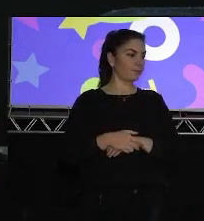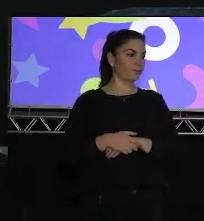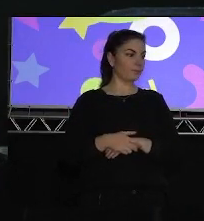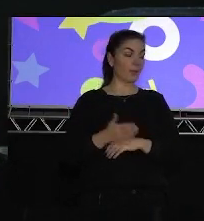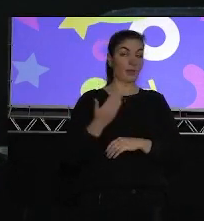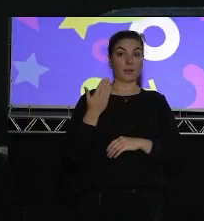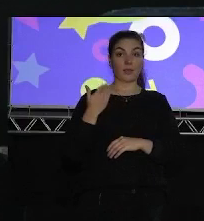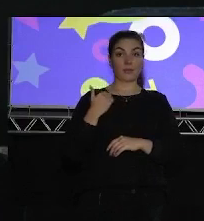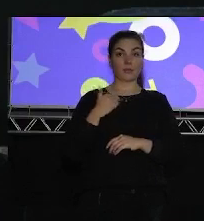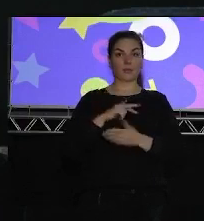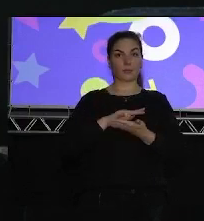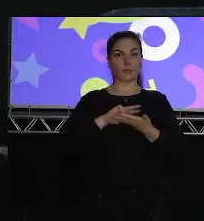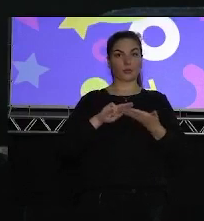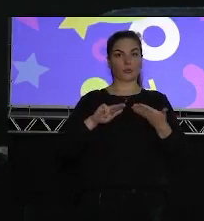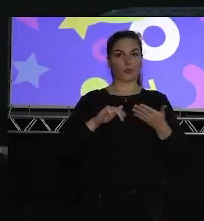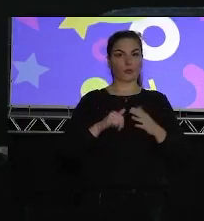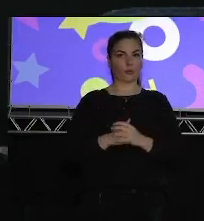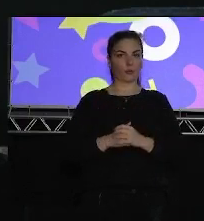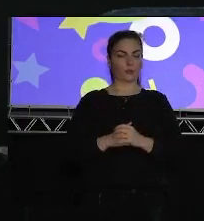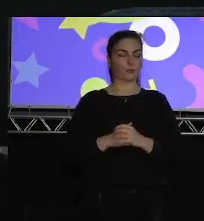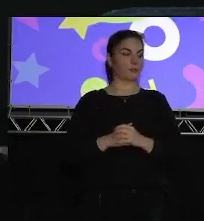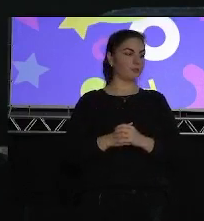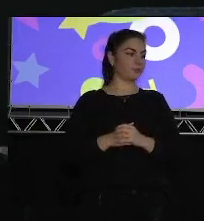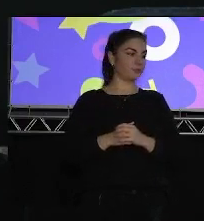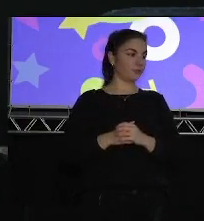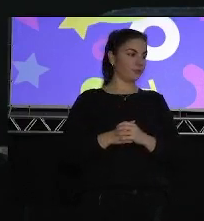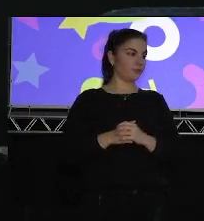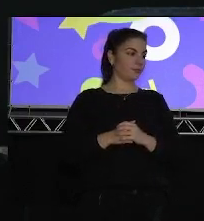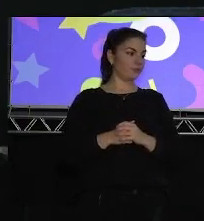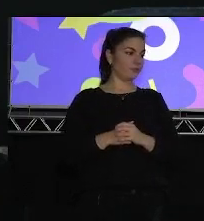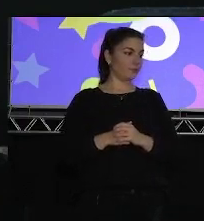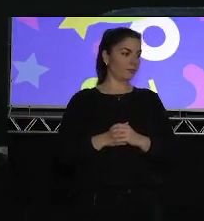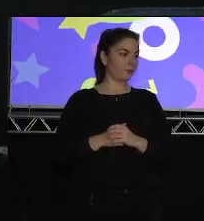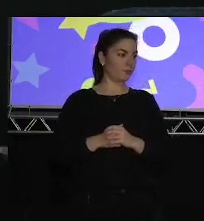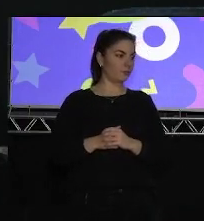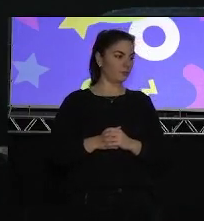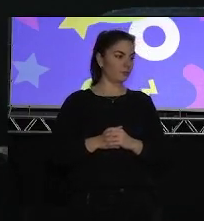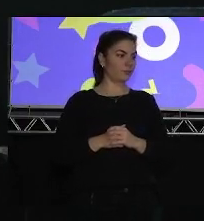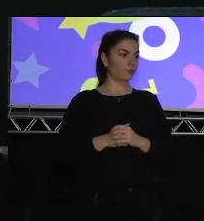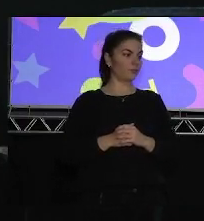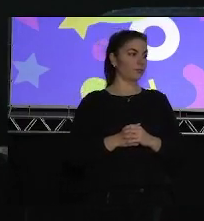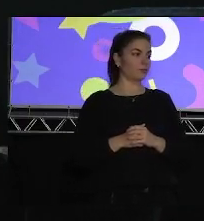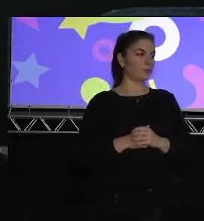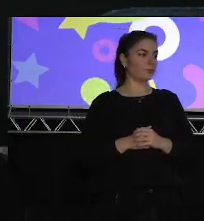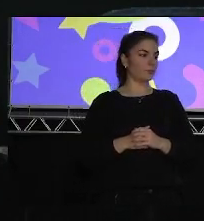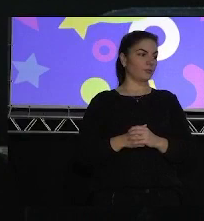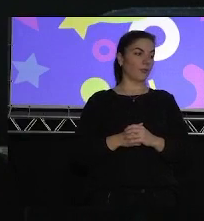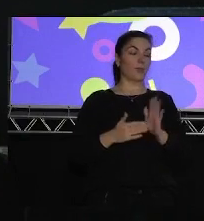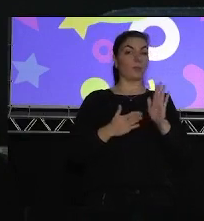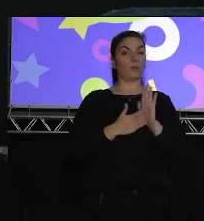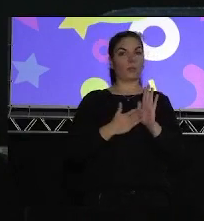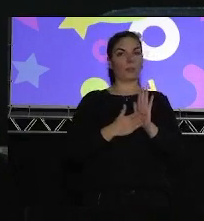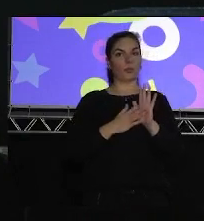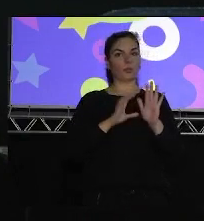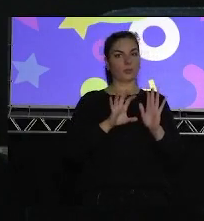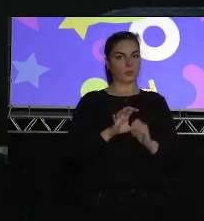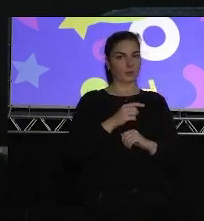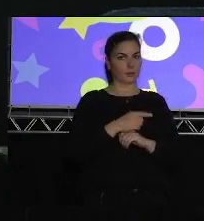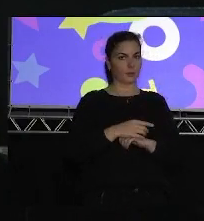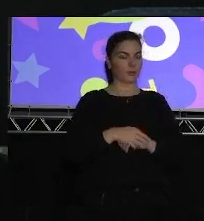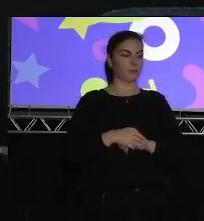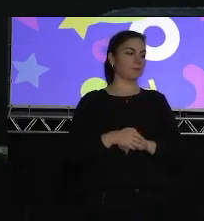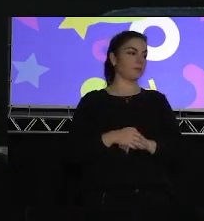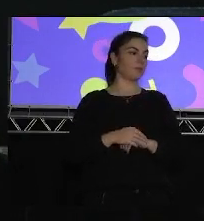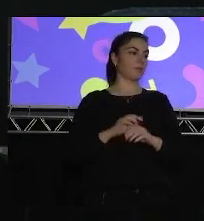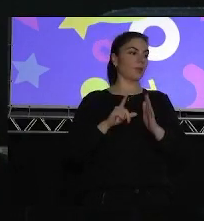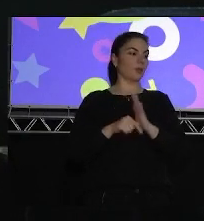portfólio. Então, a proposição, o backlog do portfólio era esse. Depois de fazer o